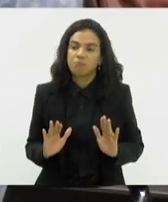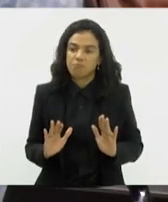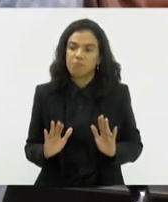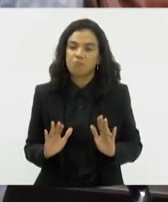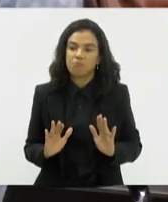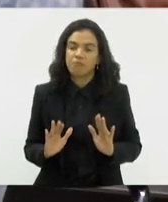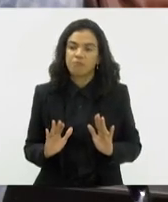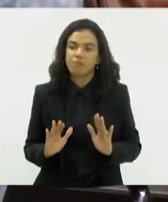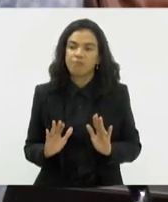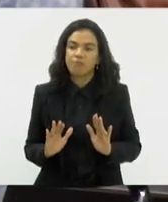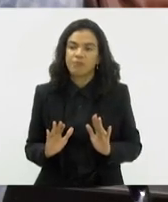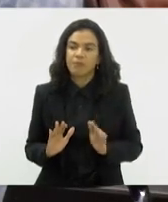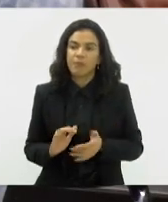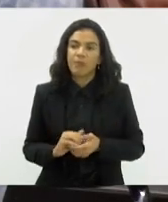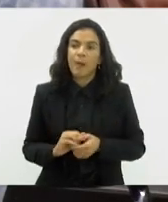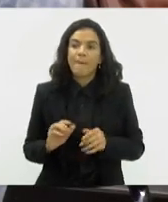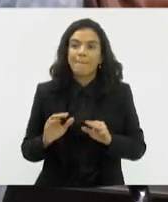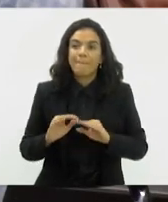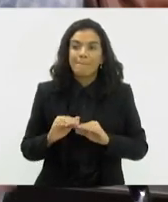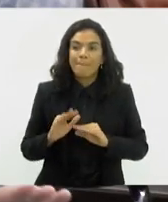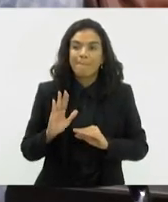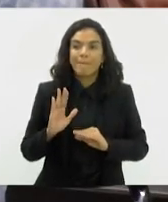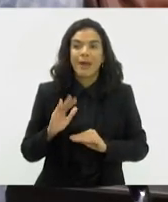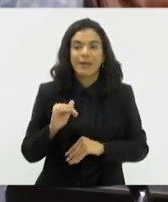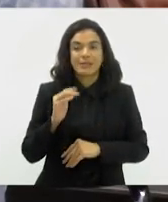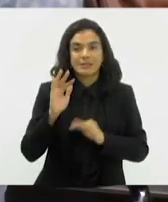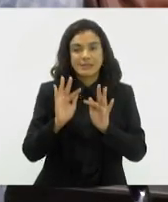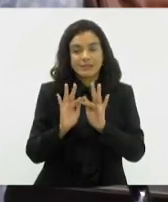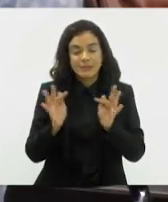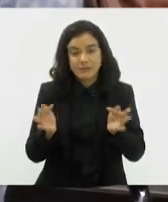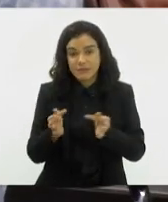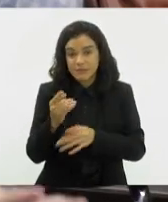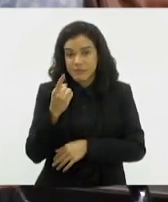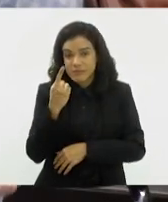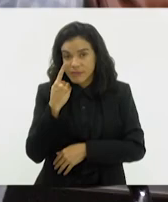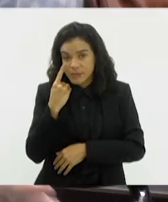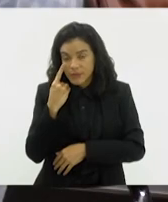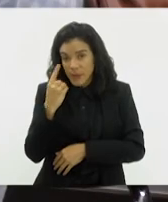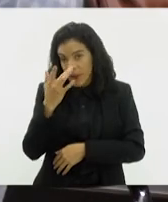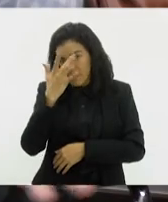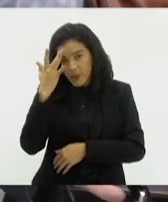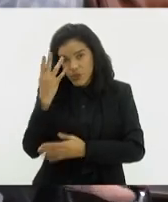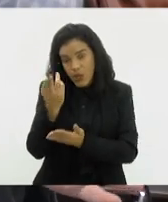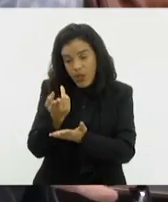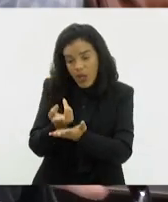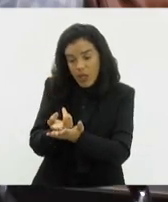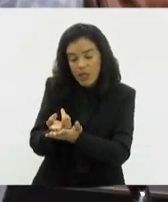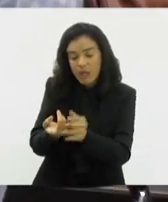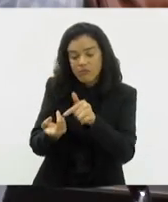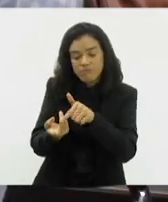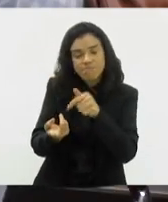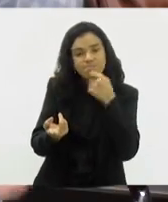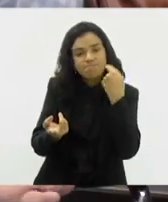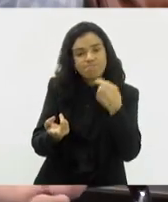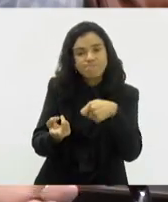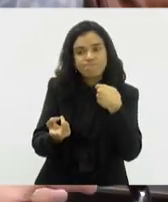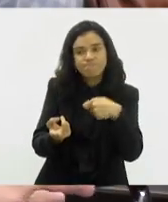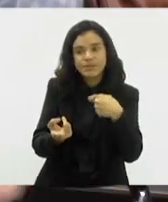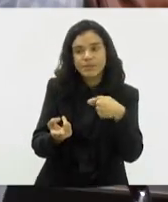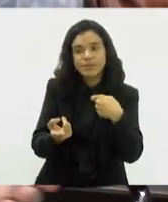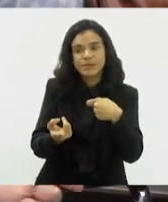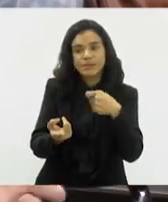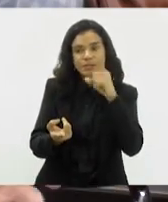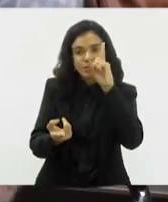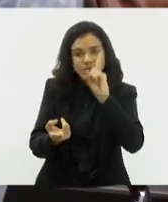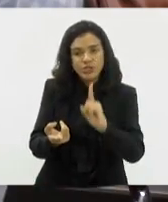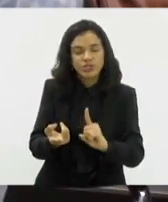que ela assumiu, mas mais simples no sentido de que, olha, a pessoa acamada tem que ter condições, tem que ter o